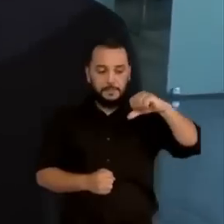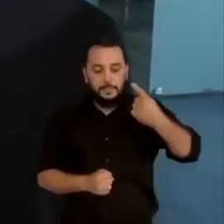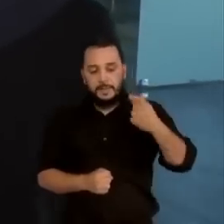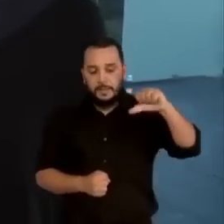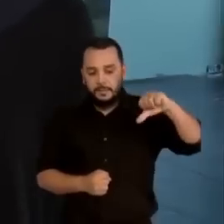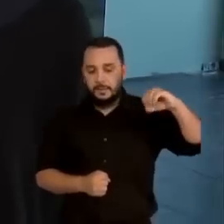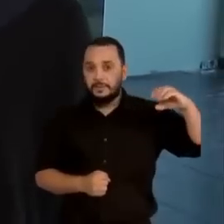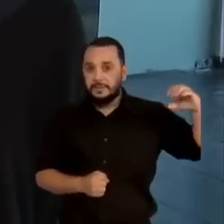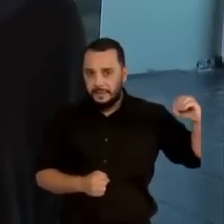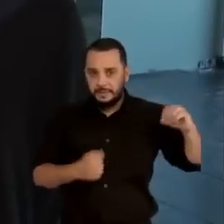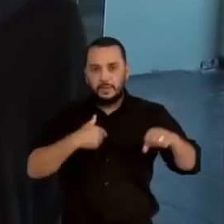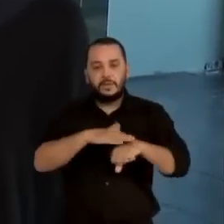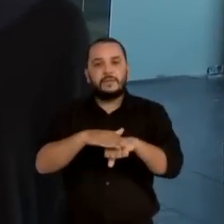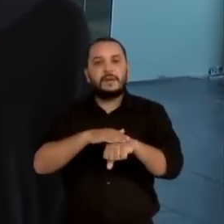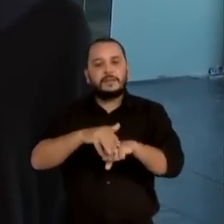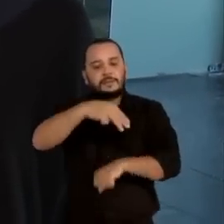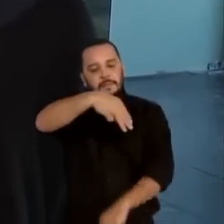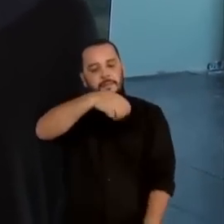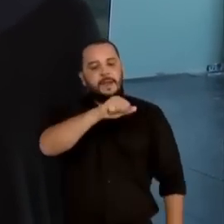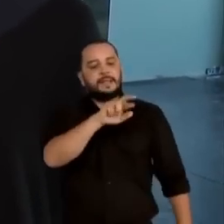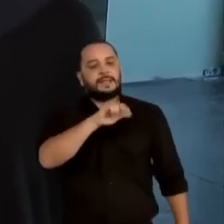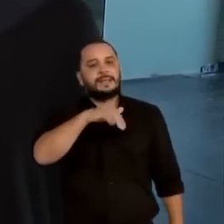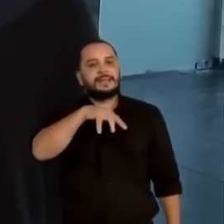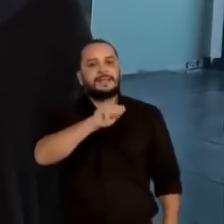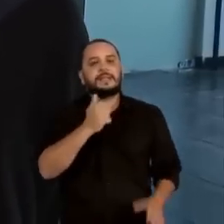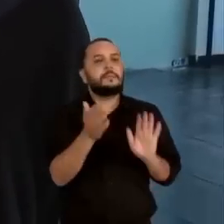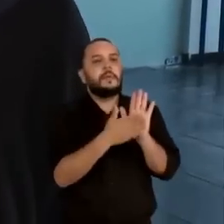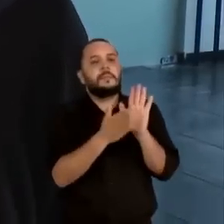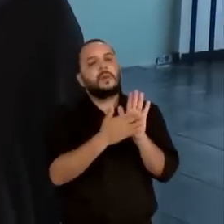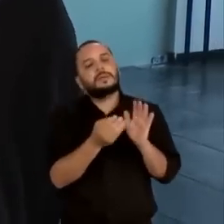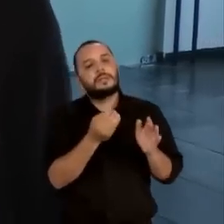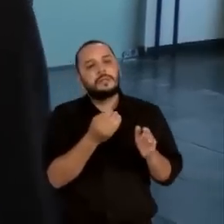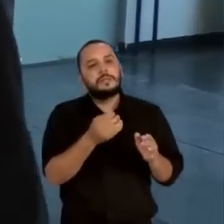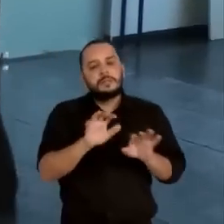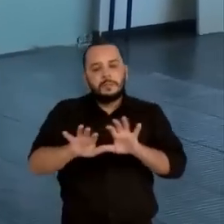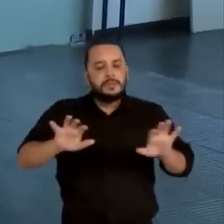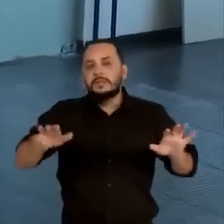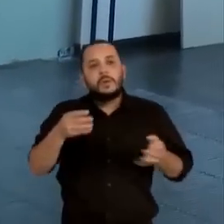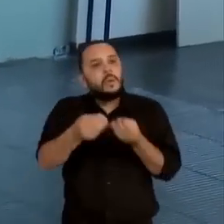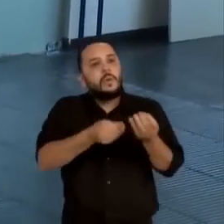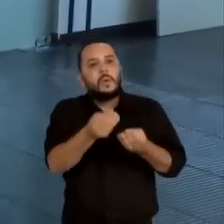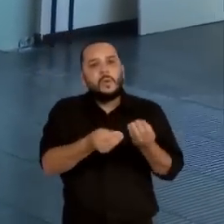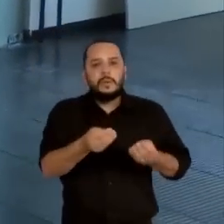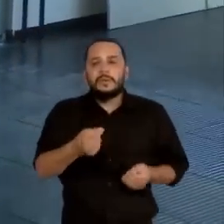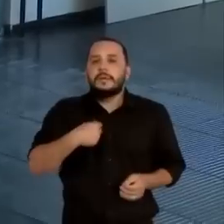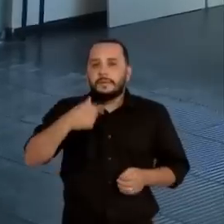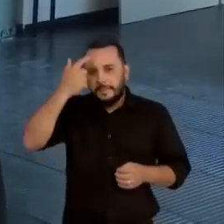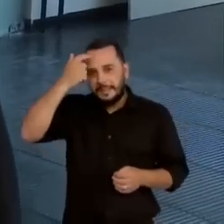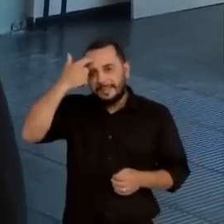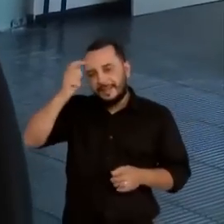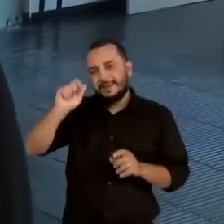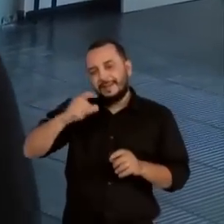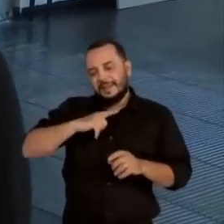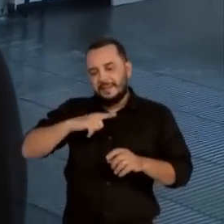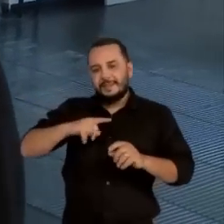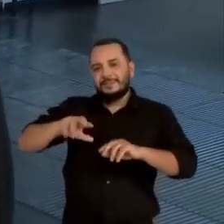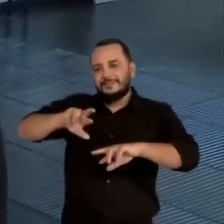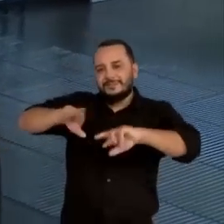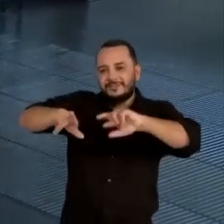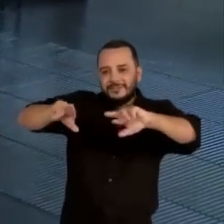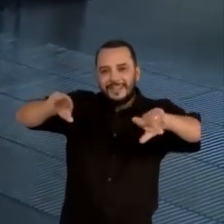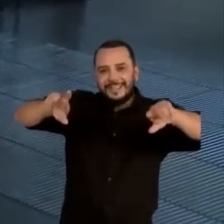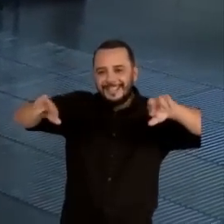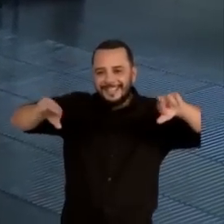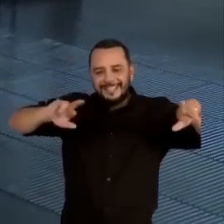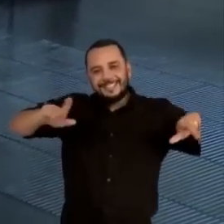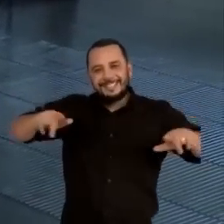que é a Mariana Leme. Mariana, qual que é a proposta da exposição? A proposta é pensar as diferenças que estão no cânone da